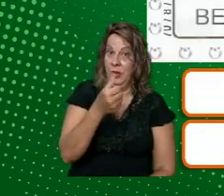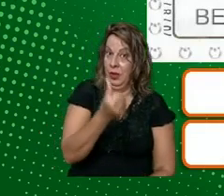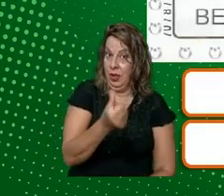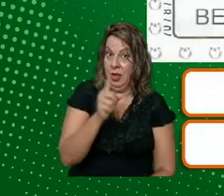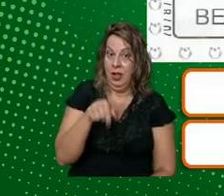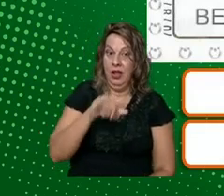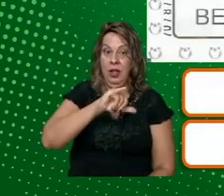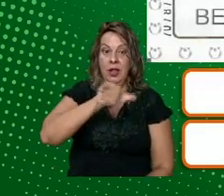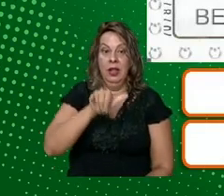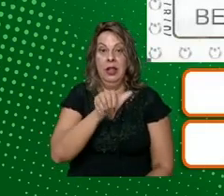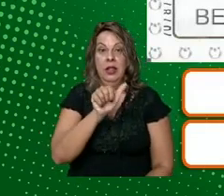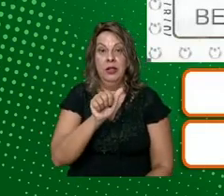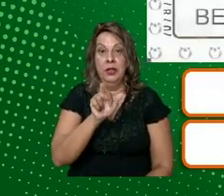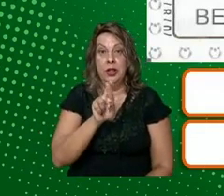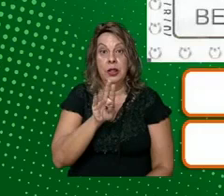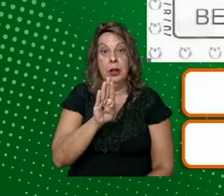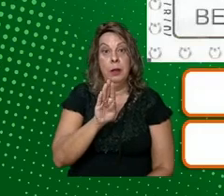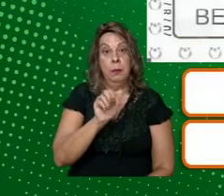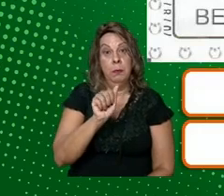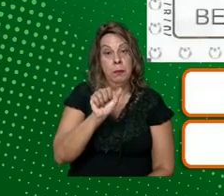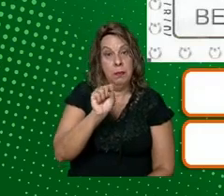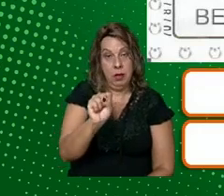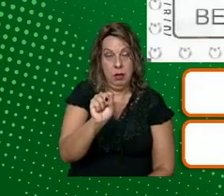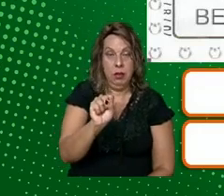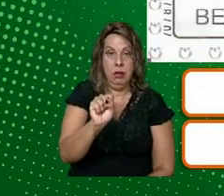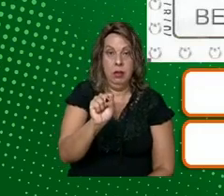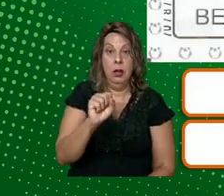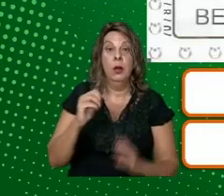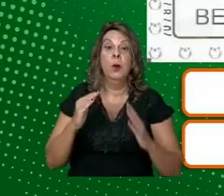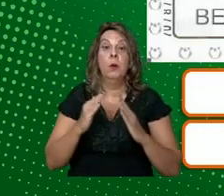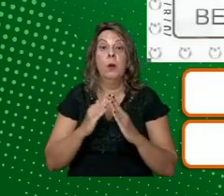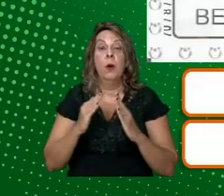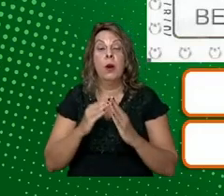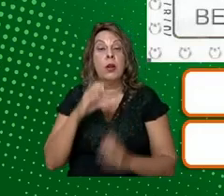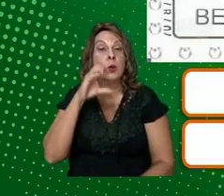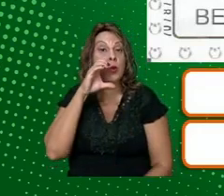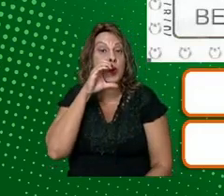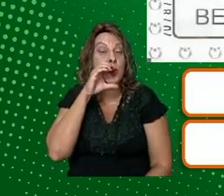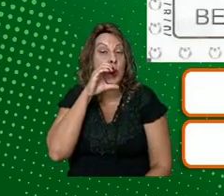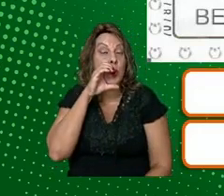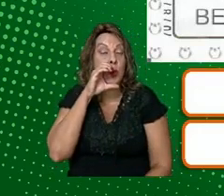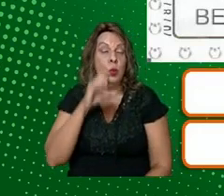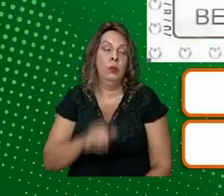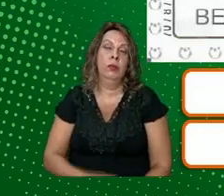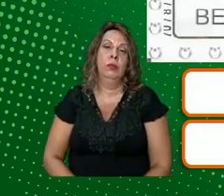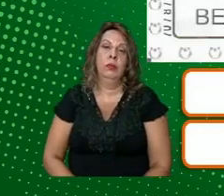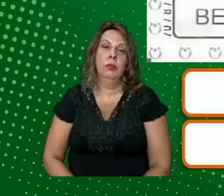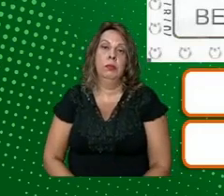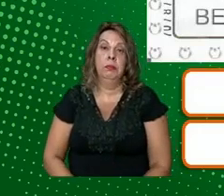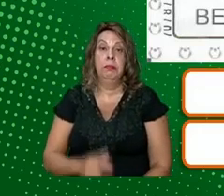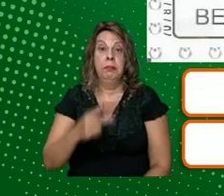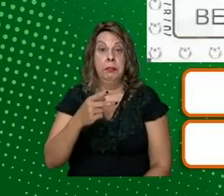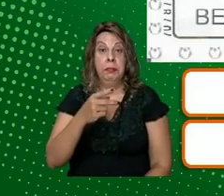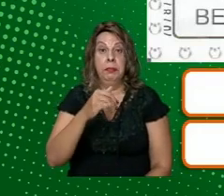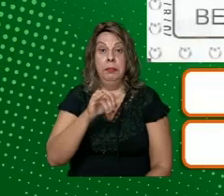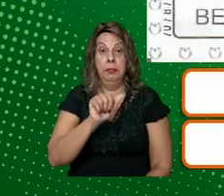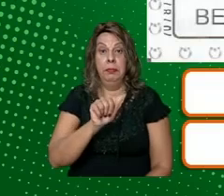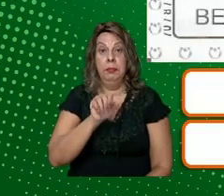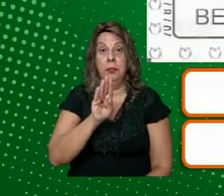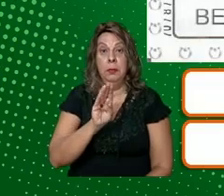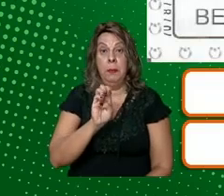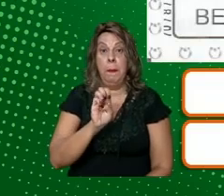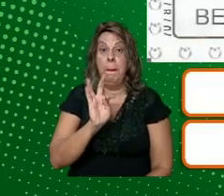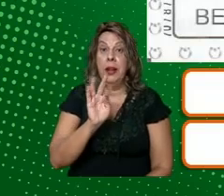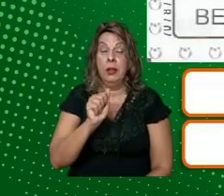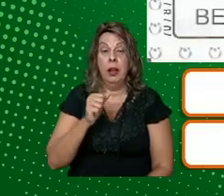035686 é o Jarbas Fortunato Santos da Silva, morador de Socorro, tá no Jardim Piabeta, adquiriu na